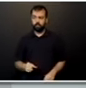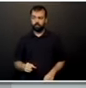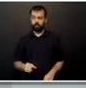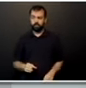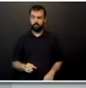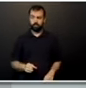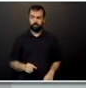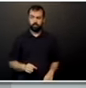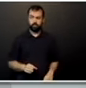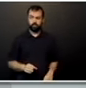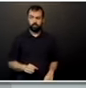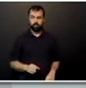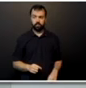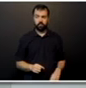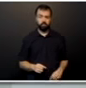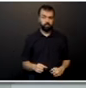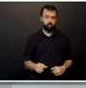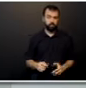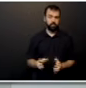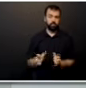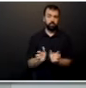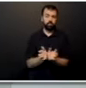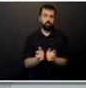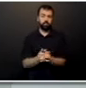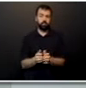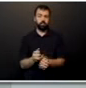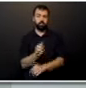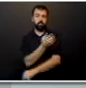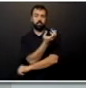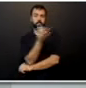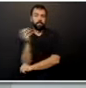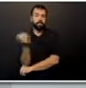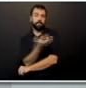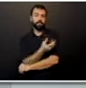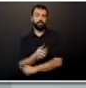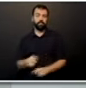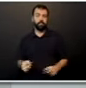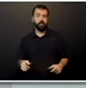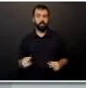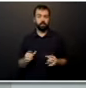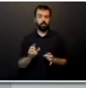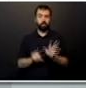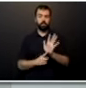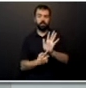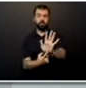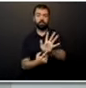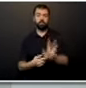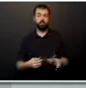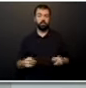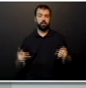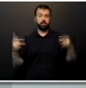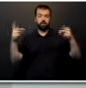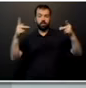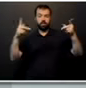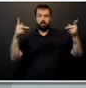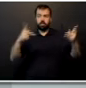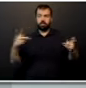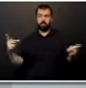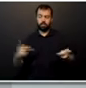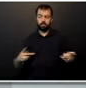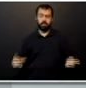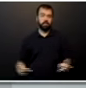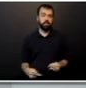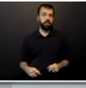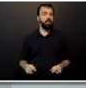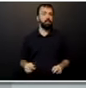2017 uma equipe de ambientalistas apresentou um mapa de uma reserva ambiental em que faltava a